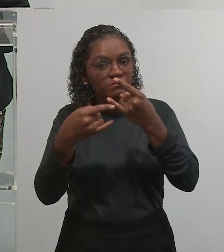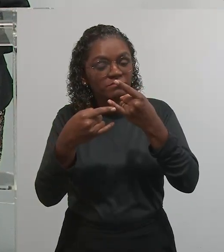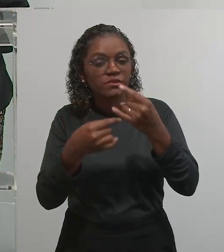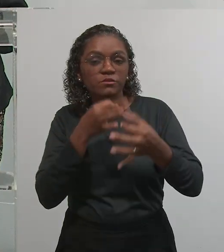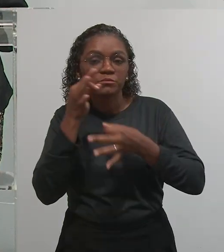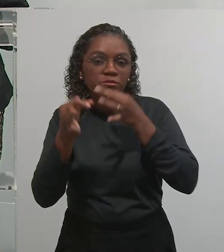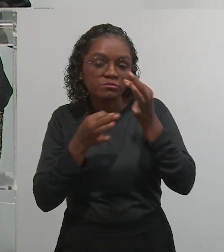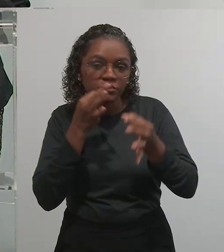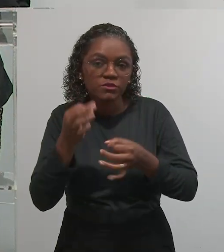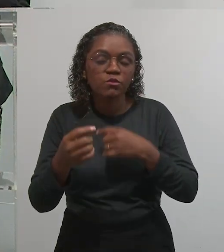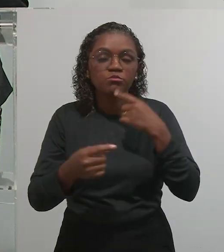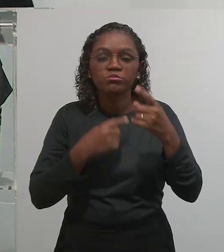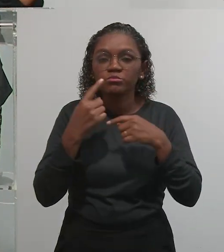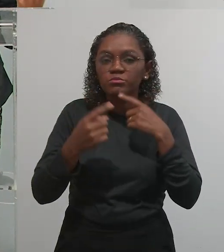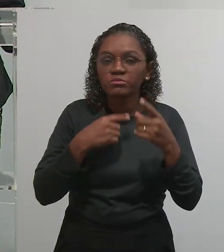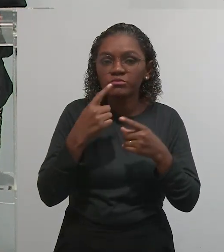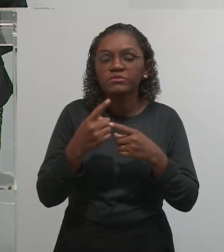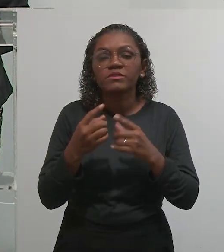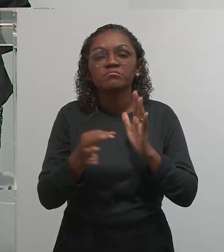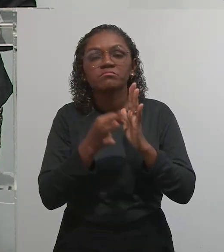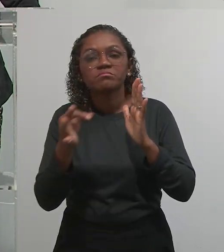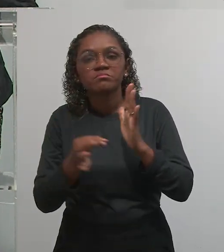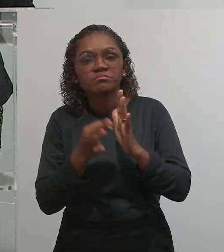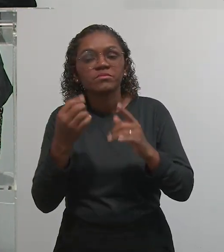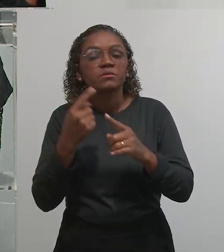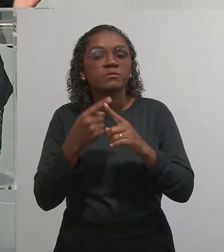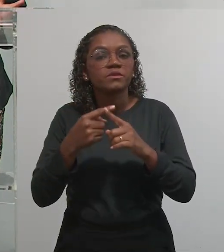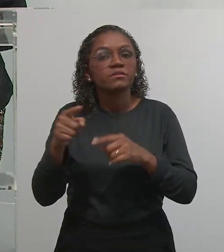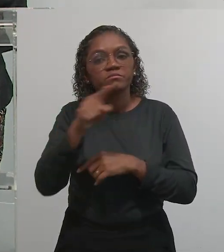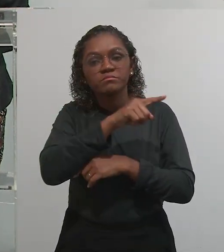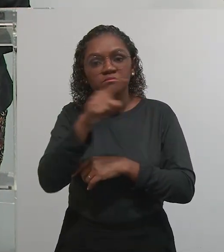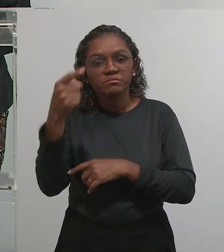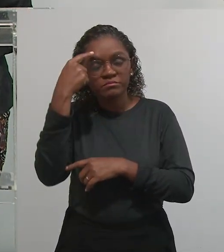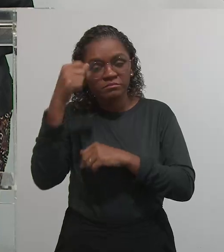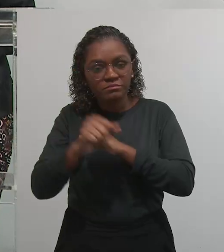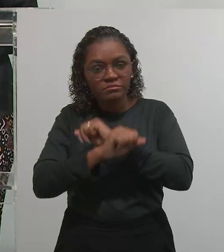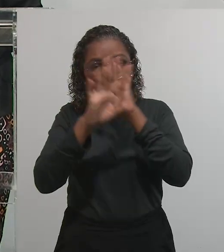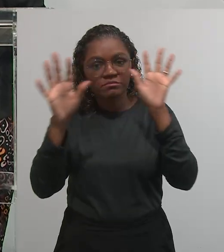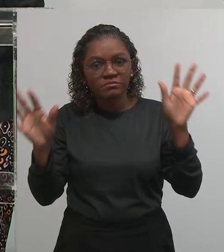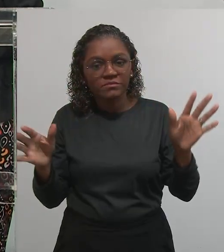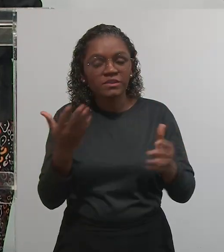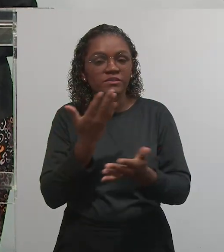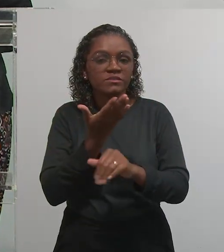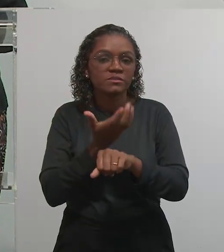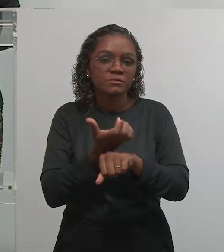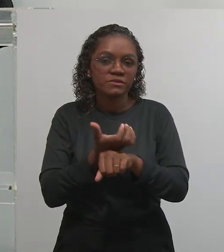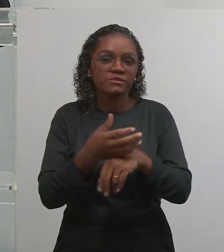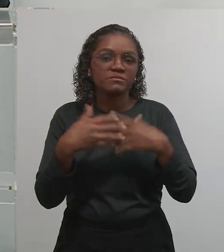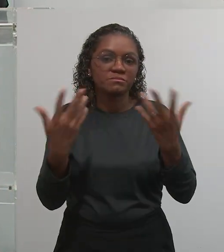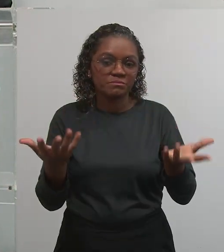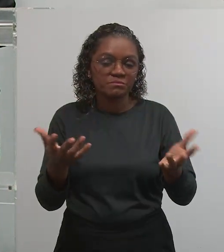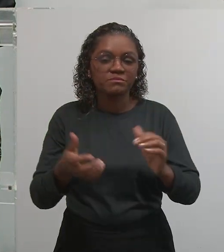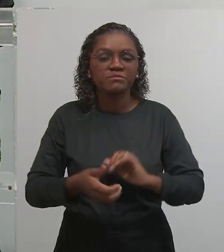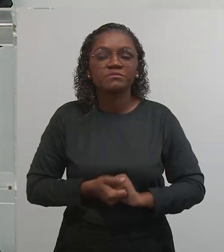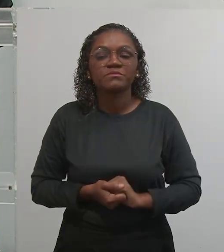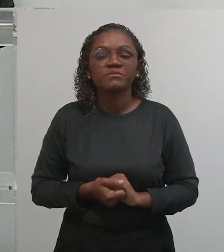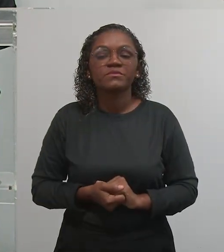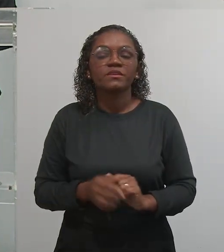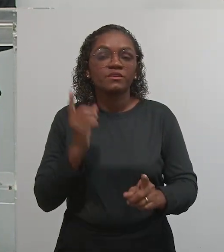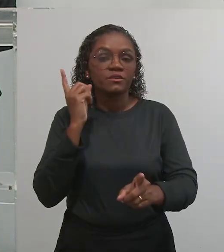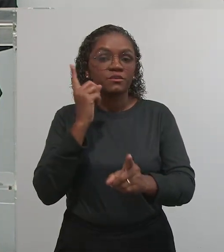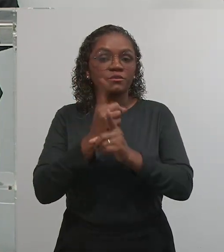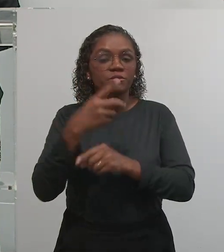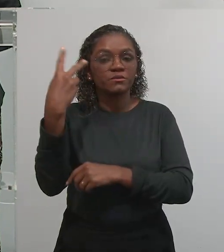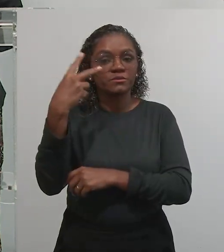dúvidas, comentários, para que nós possamos abrir mais os horizontes da nossa disciplina, tá bom? Então, encontro vocês